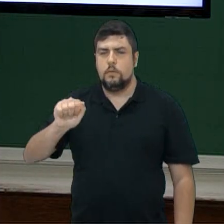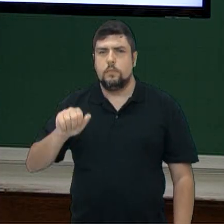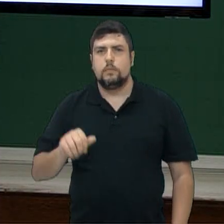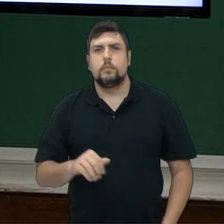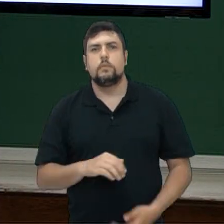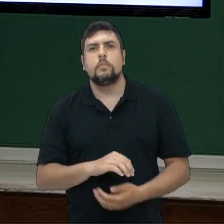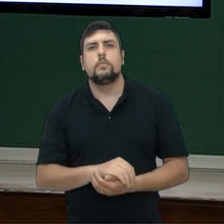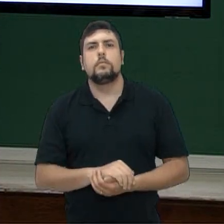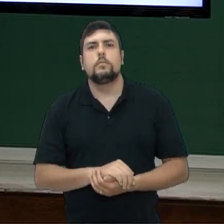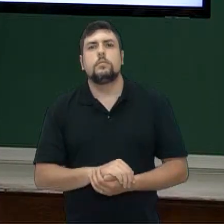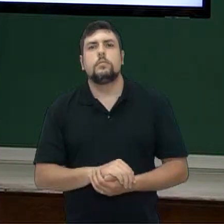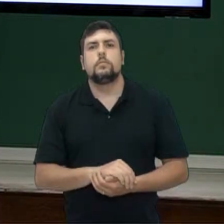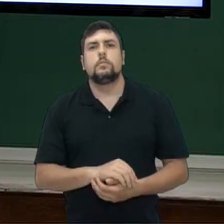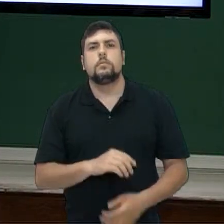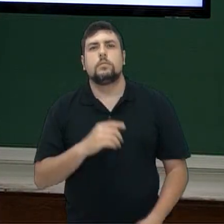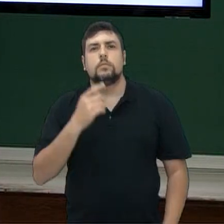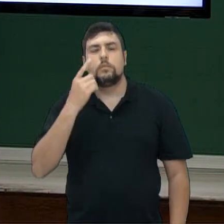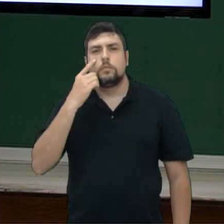dessa